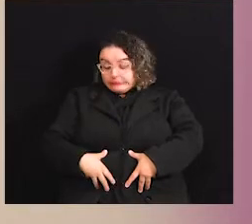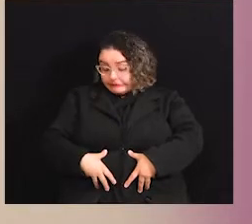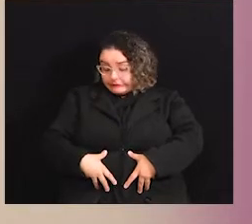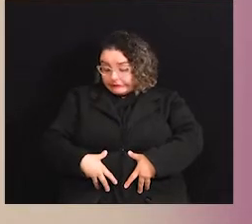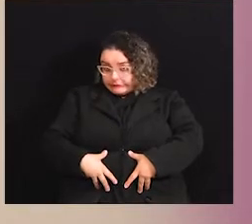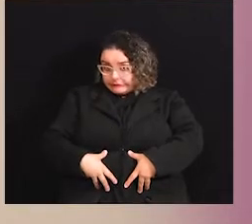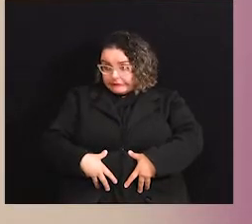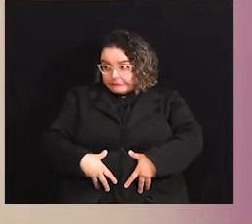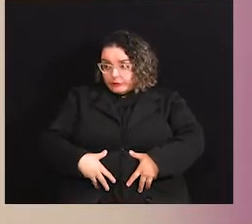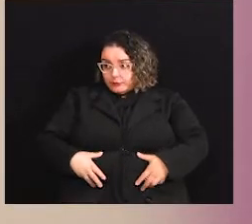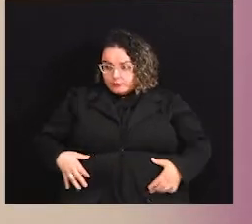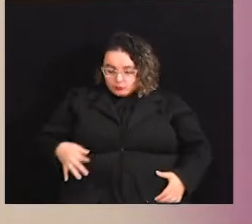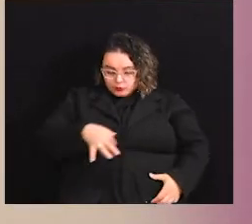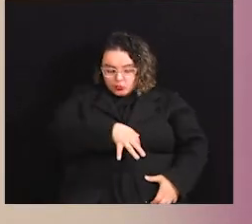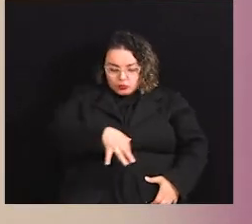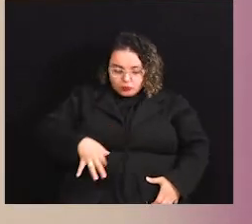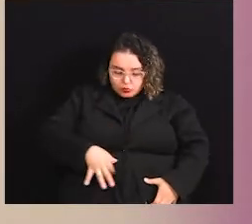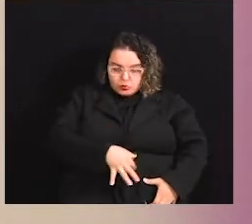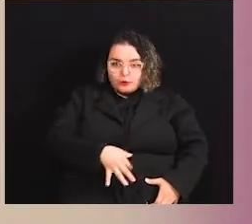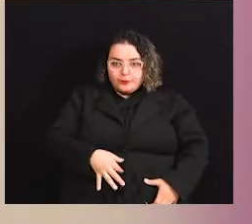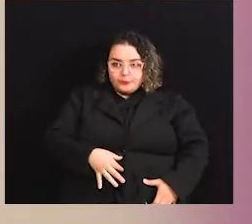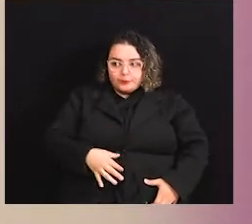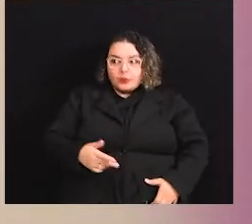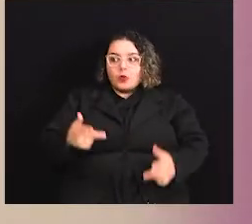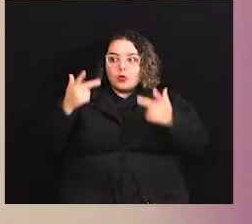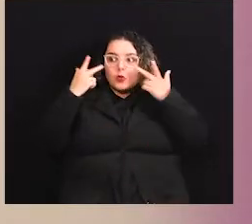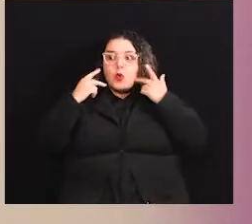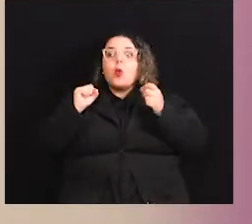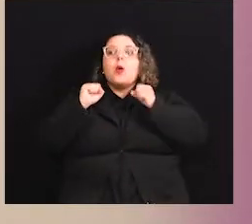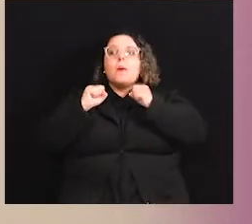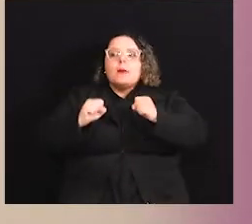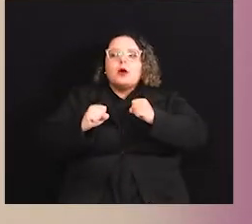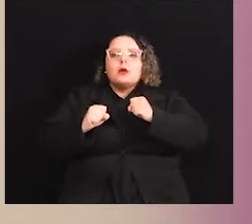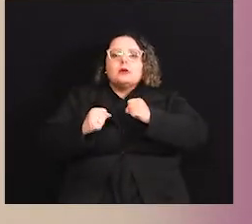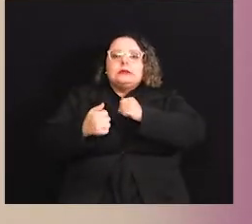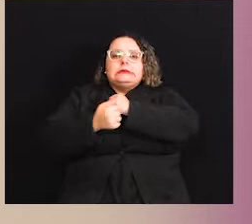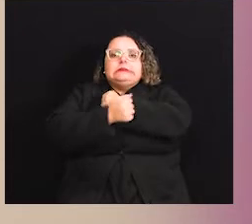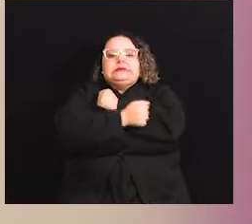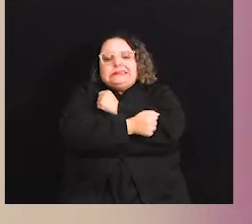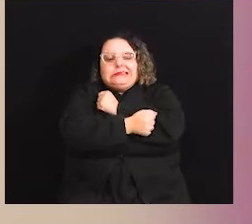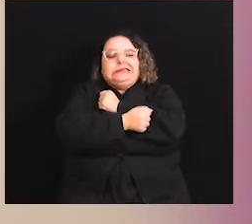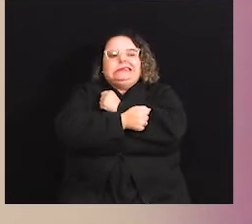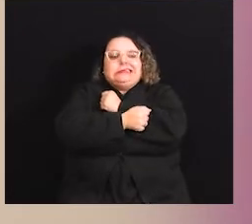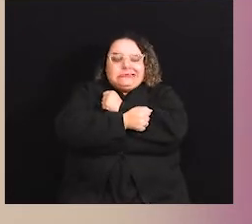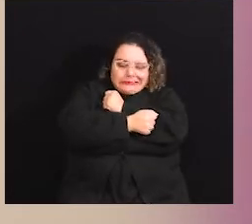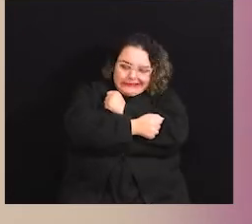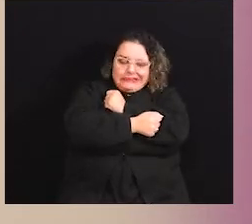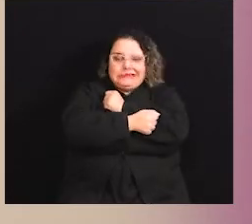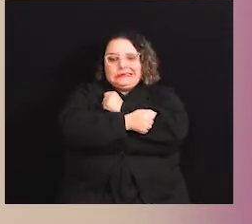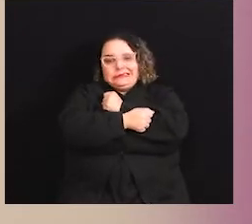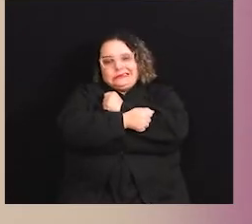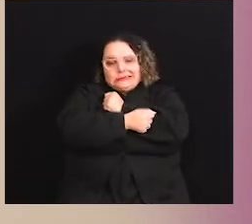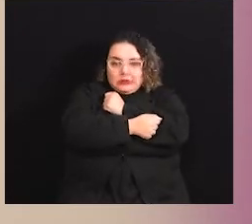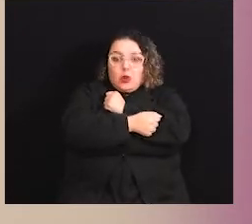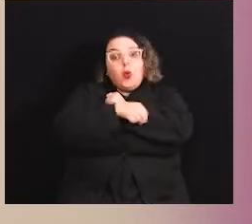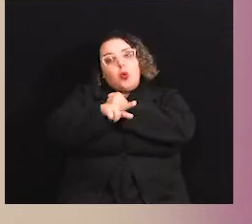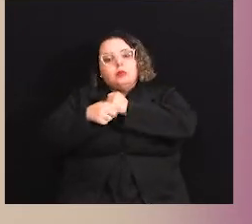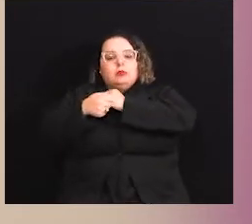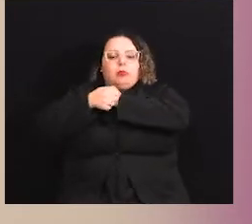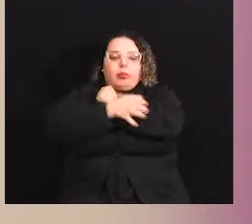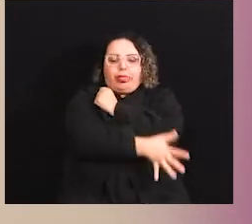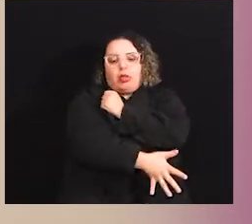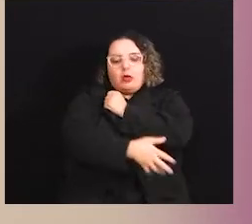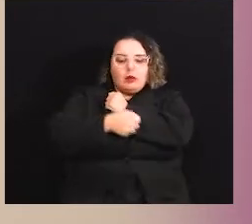pacientes que têm hábito intestinal diário podem tanto ficar com o intestino mais preso, quanto ficarem com diarreia.